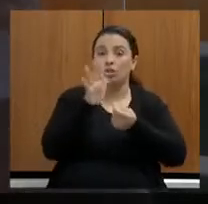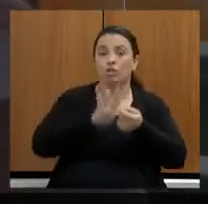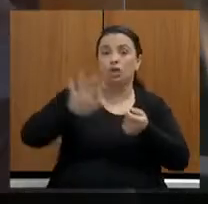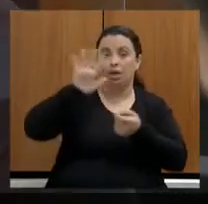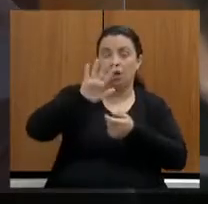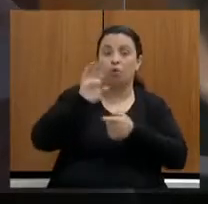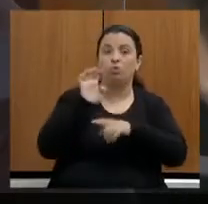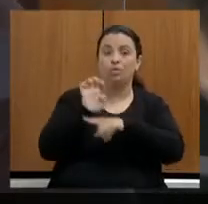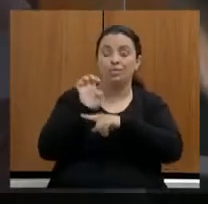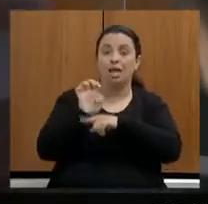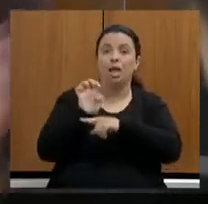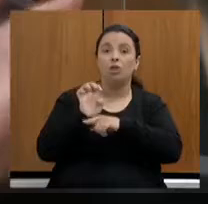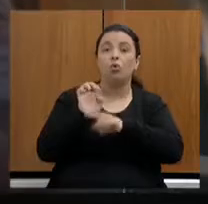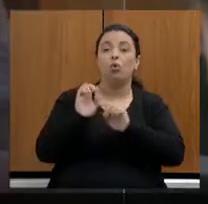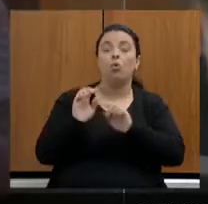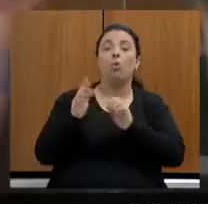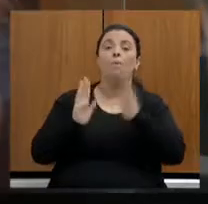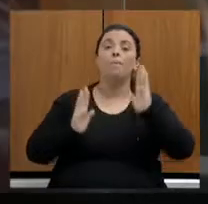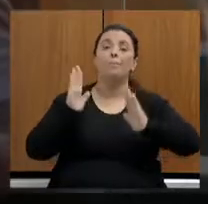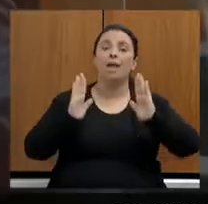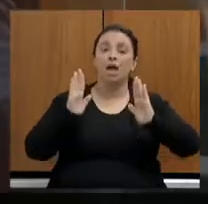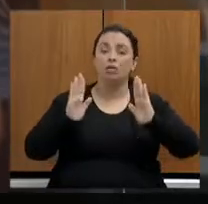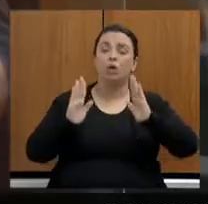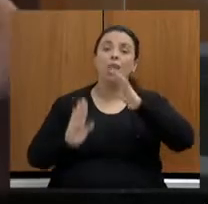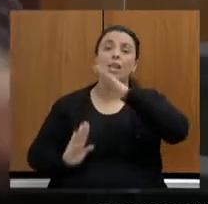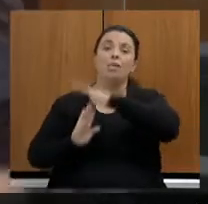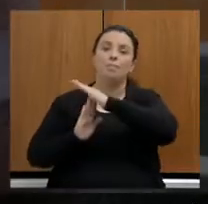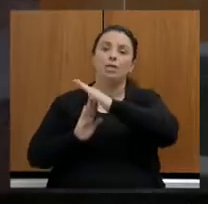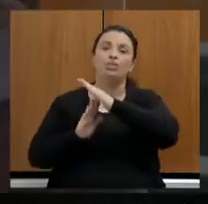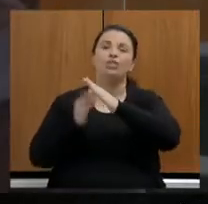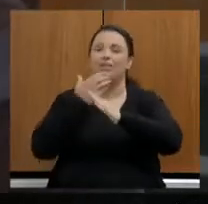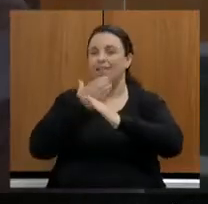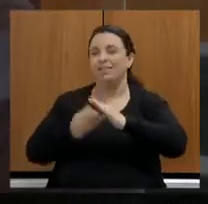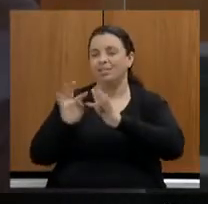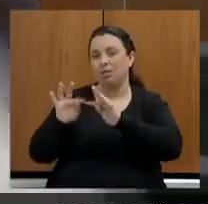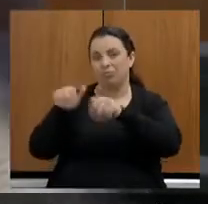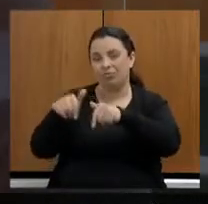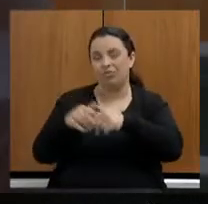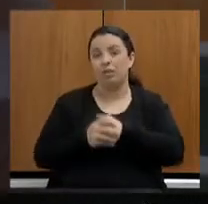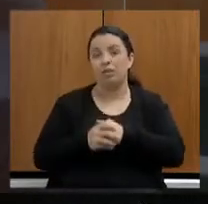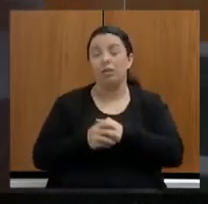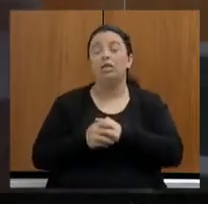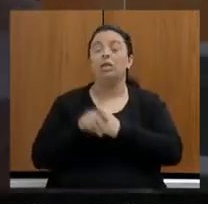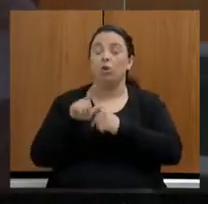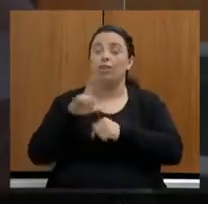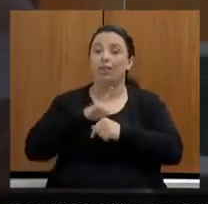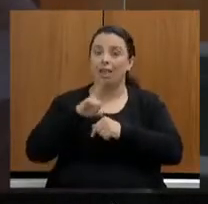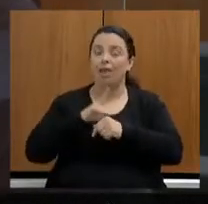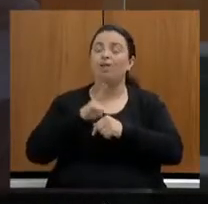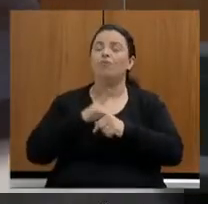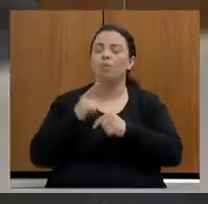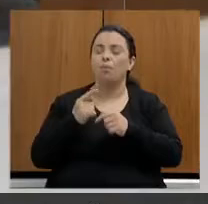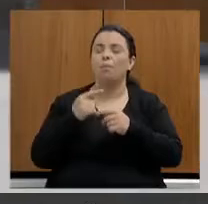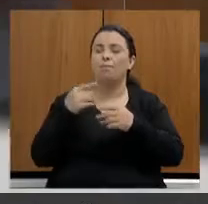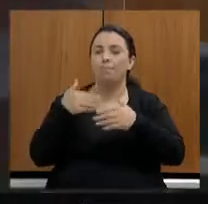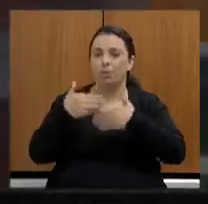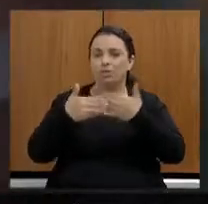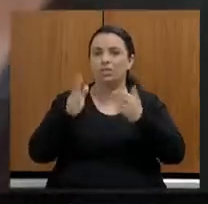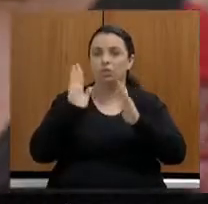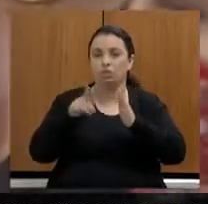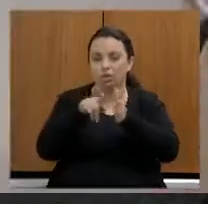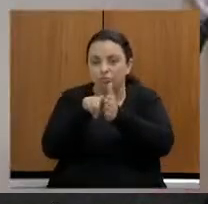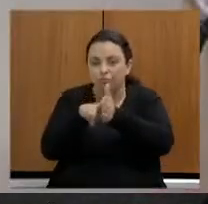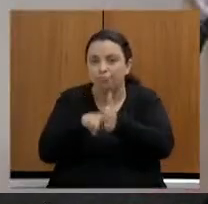agora no fim de dezembro então teremos a O Retorno em relação esse processo de sindicância agora o fim de dezembro muito